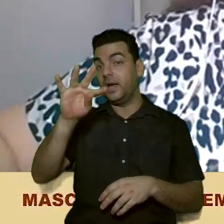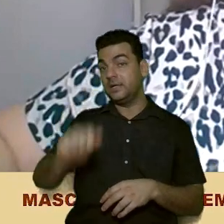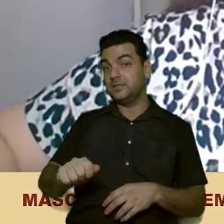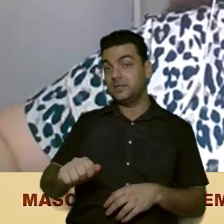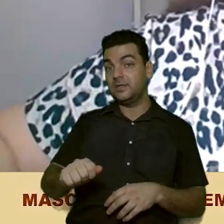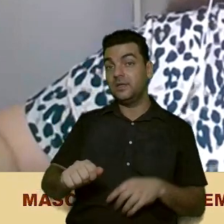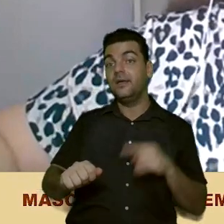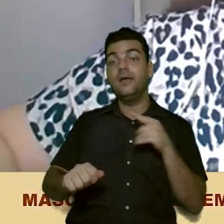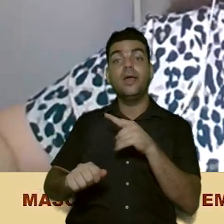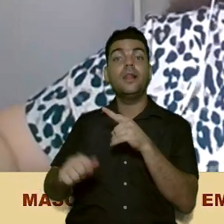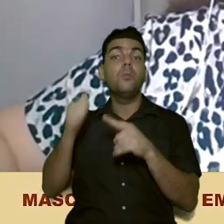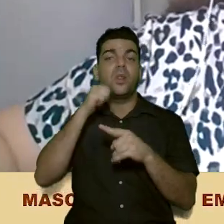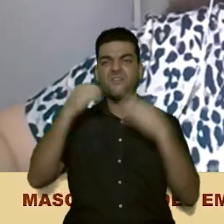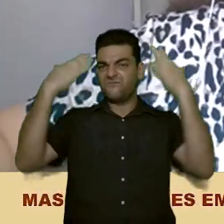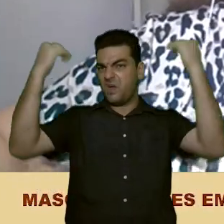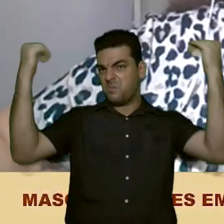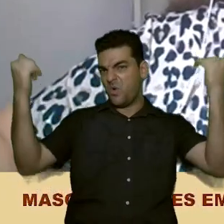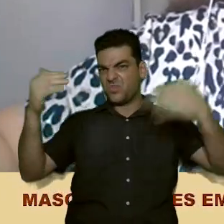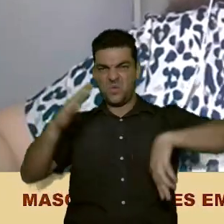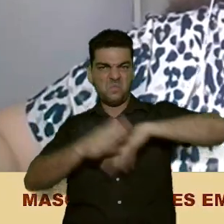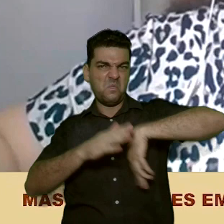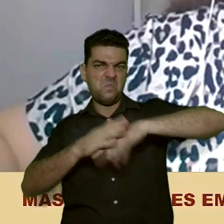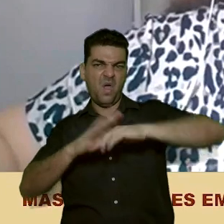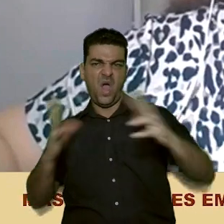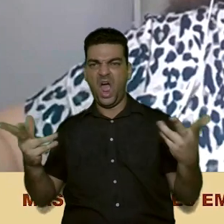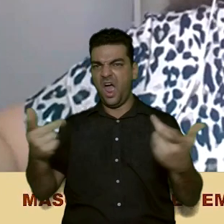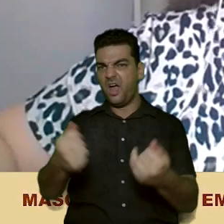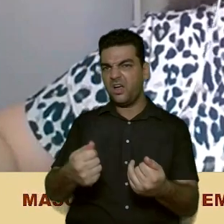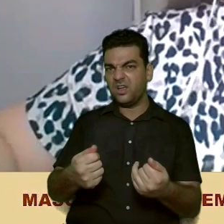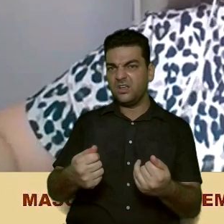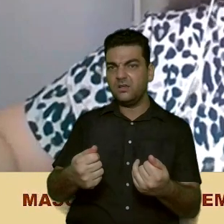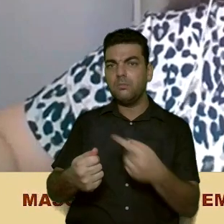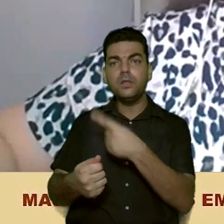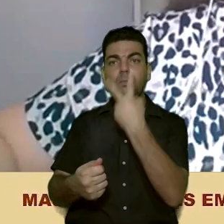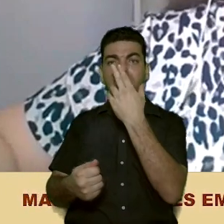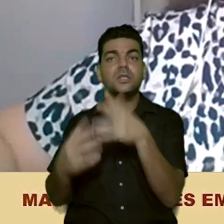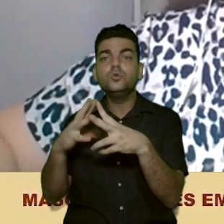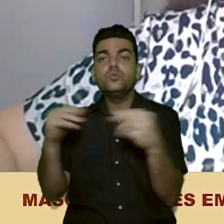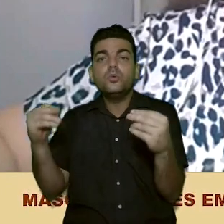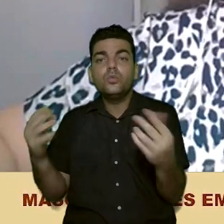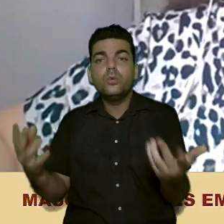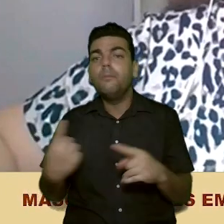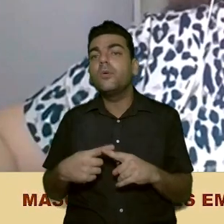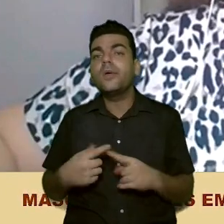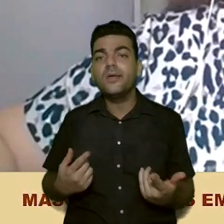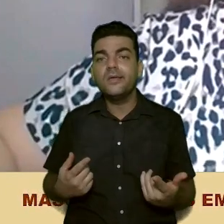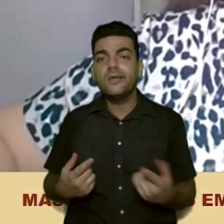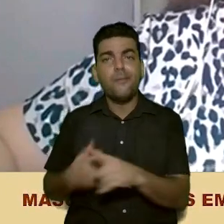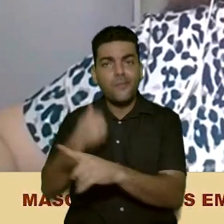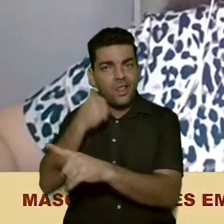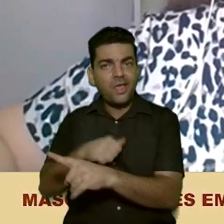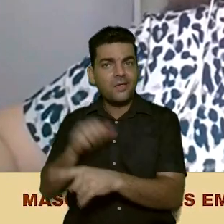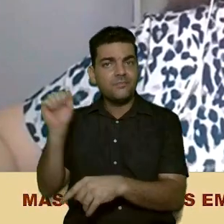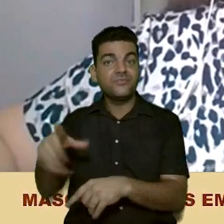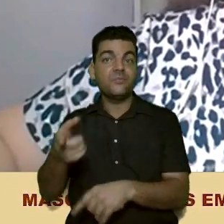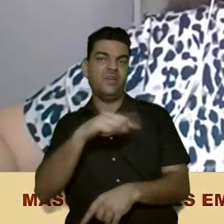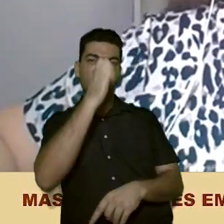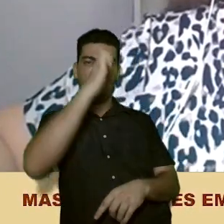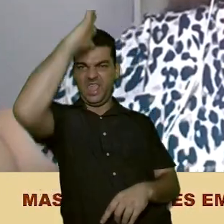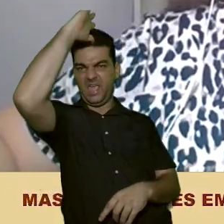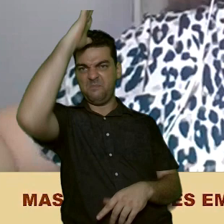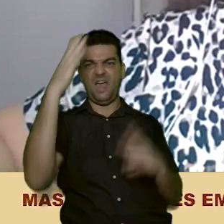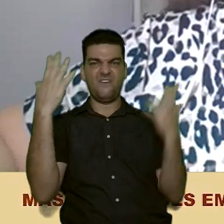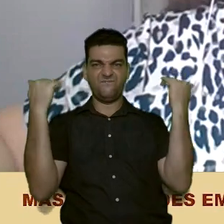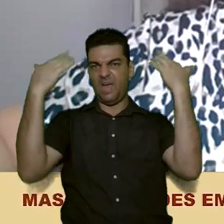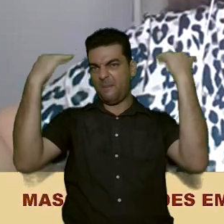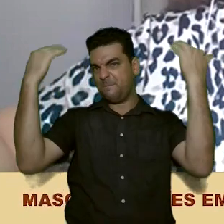dela, né? Então, assim, misoginia, esse ódio às mulheres, né? Então, a gente vive num sistema que, assim, ainda tem sistemas jurídicos no mundo